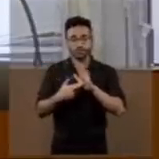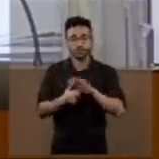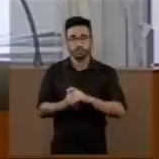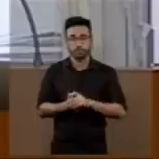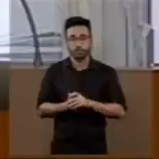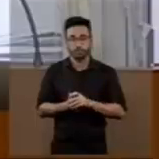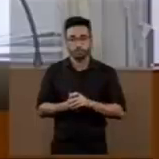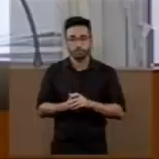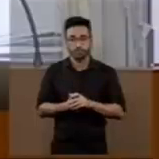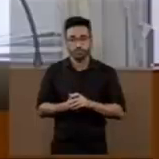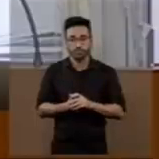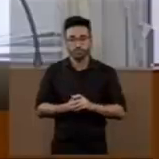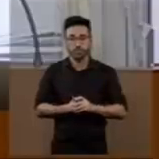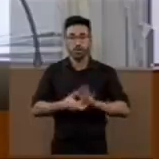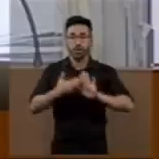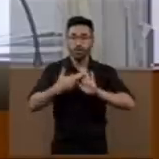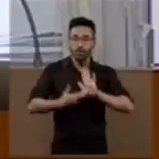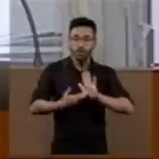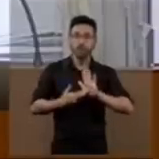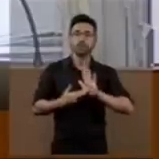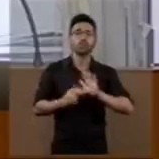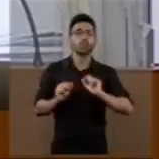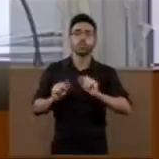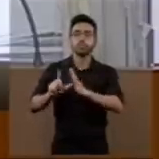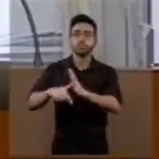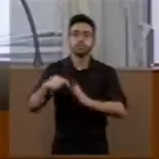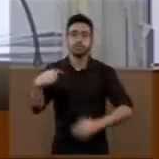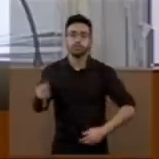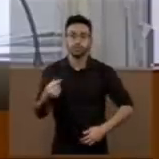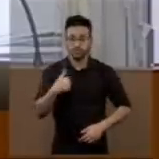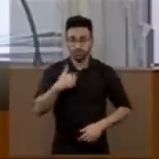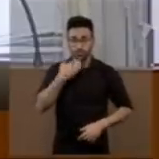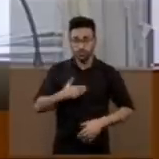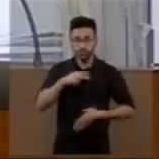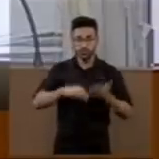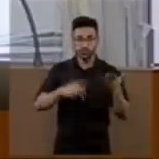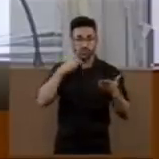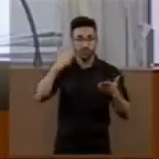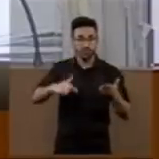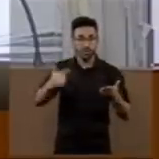que sobreveio após mesmo o meu pedido de vista.